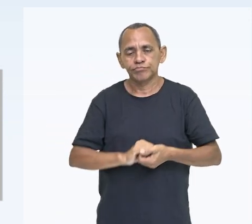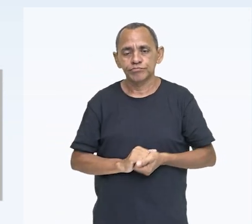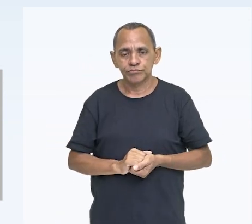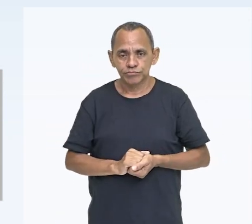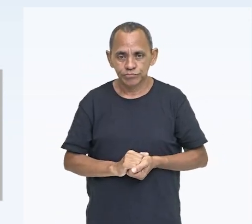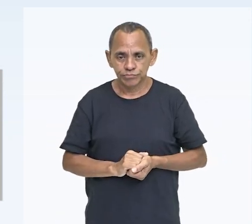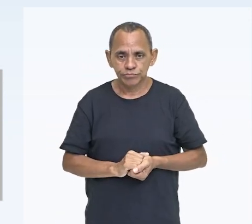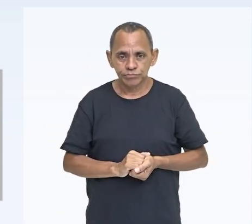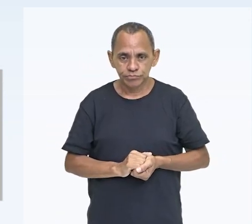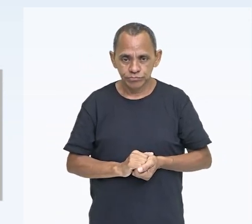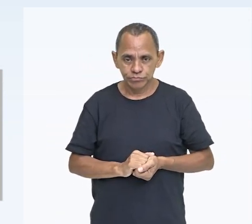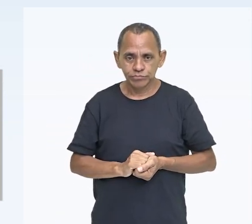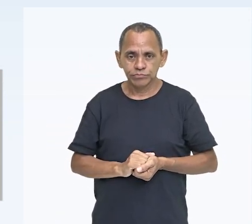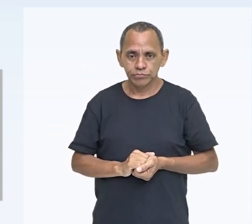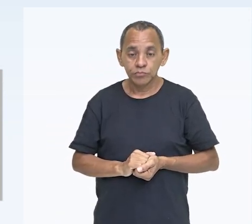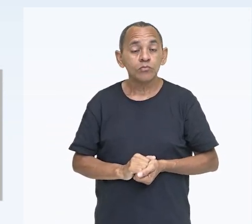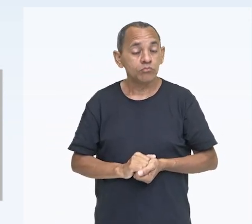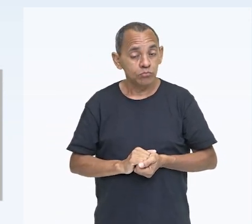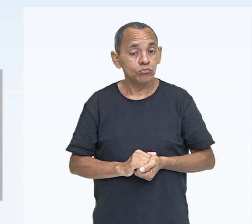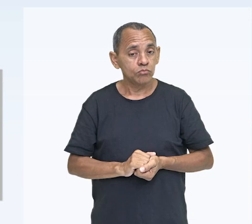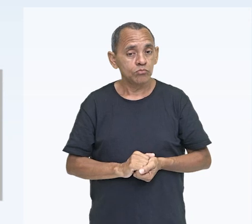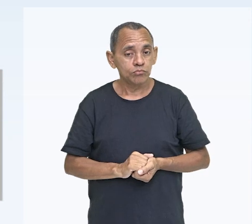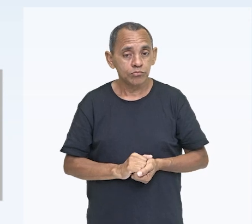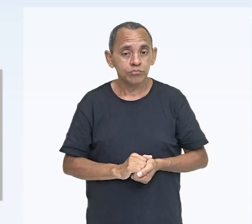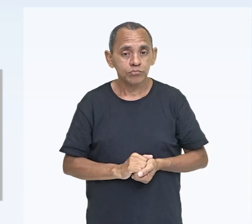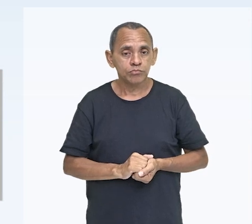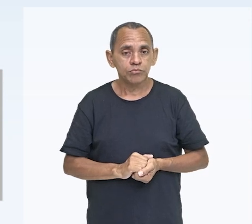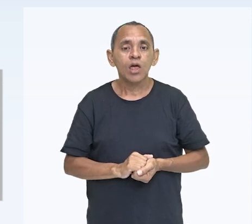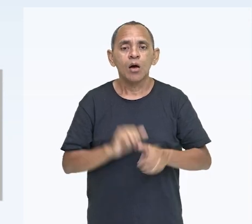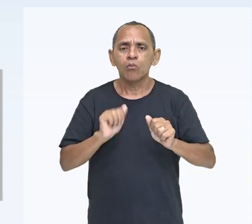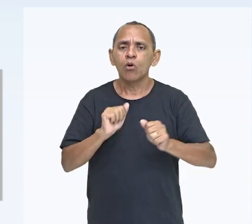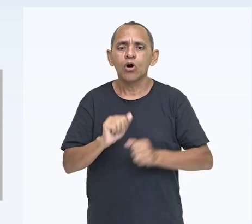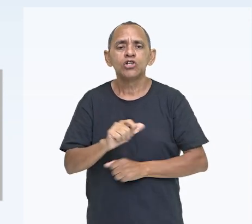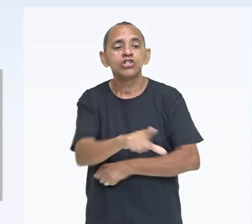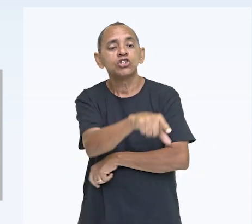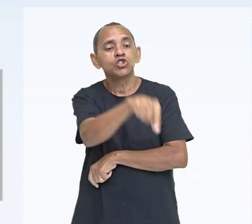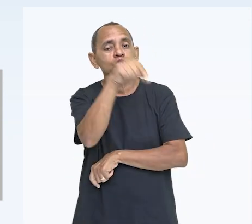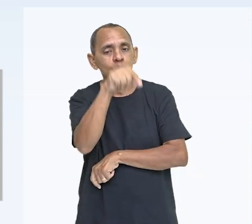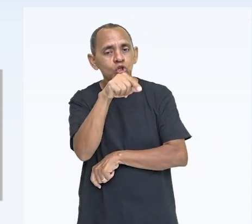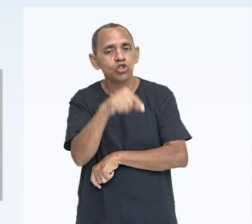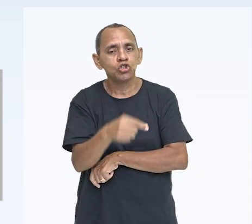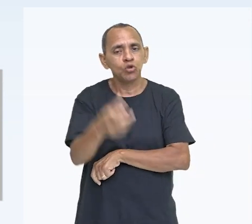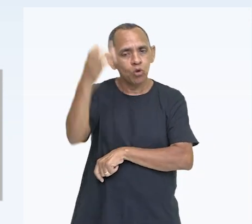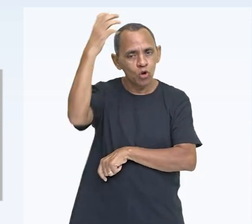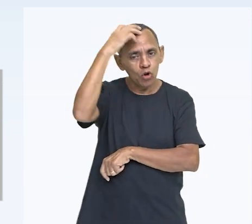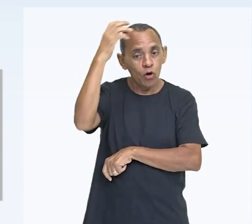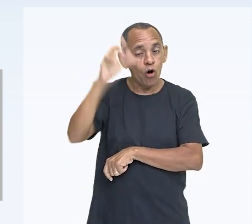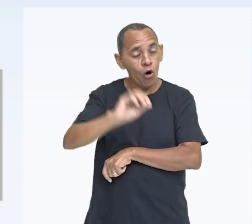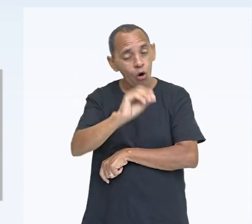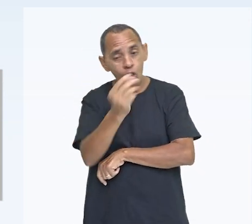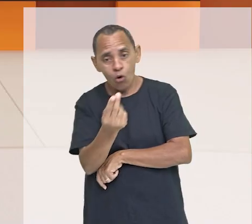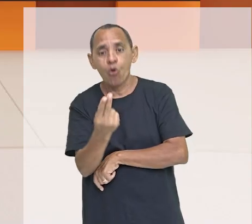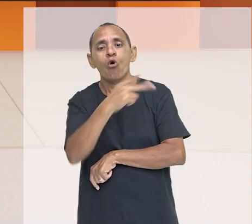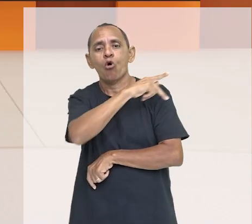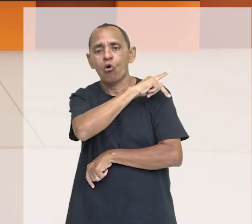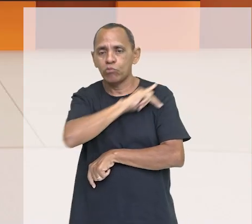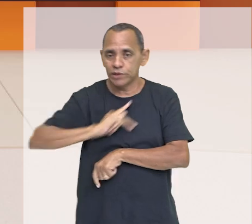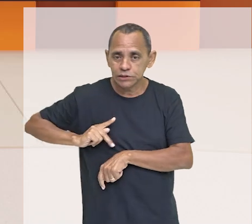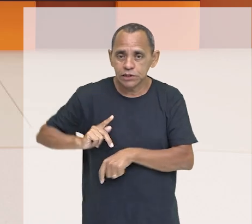ser indicado pelo presidente ou pelo monarca. Né? E depois ele é chancelado pelo